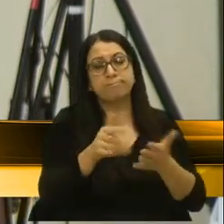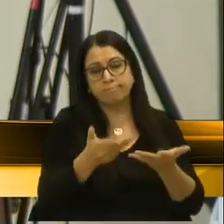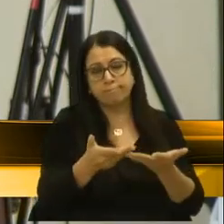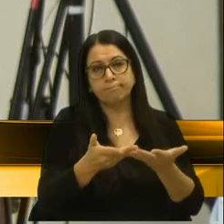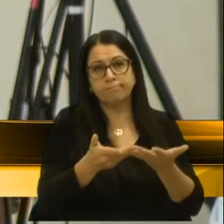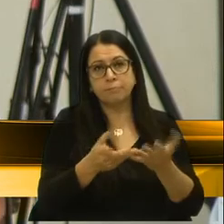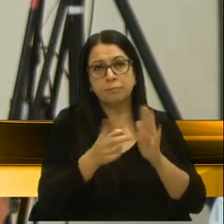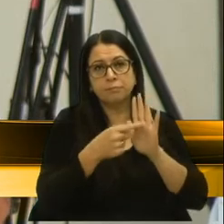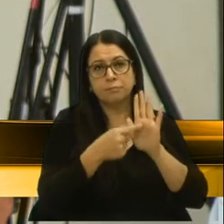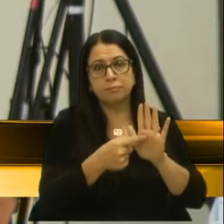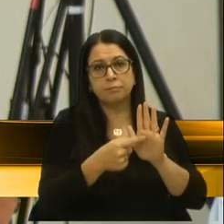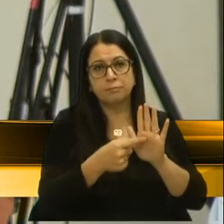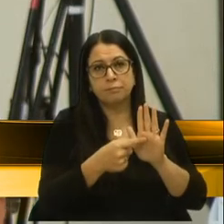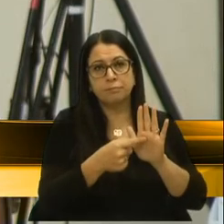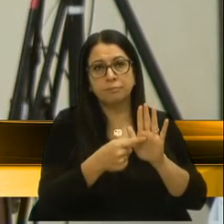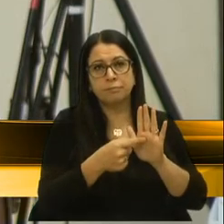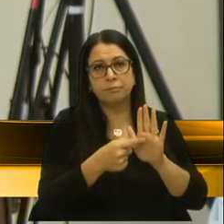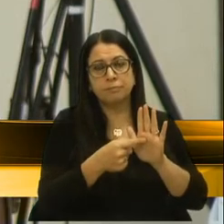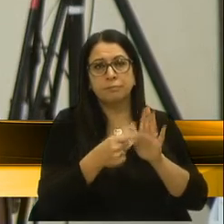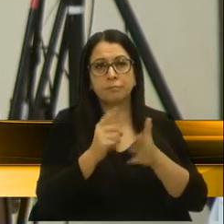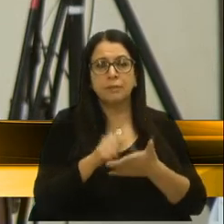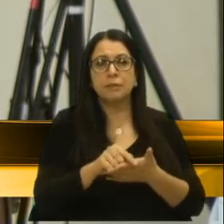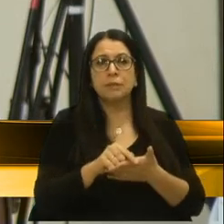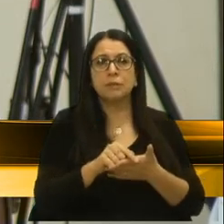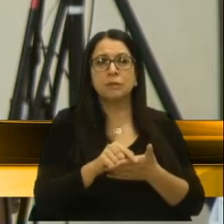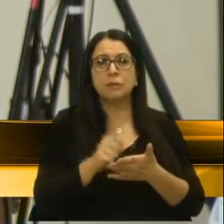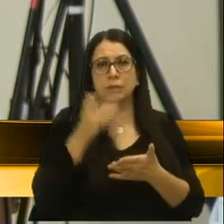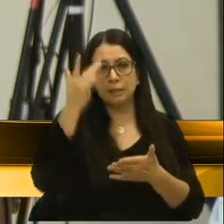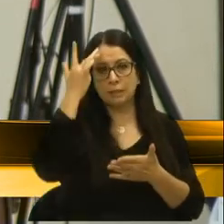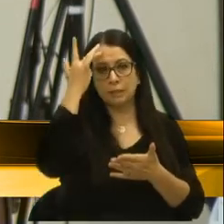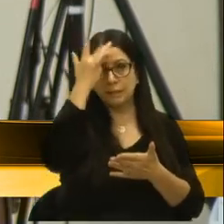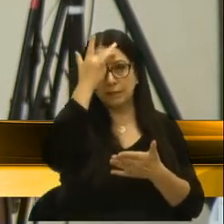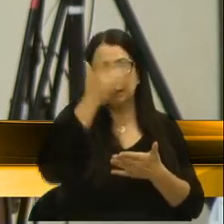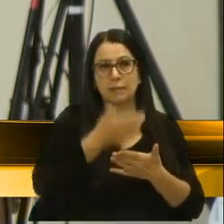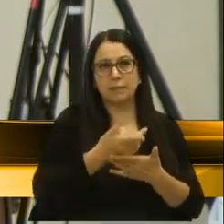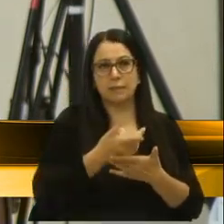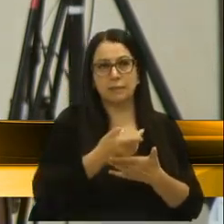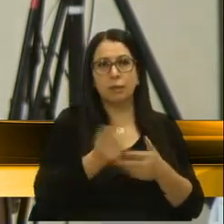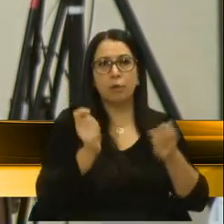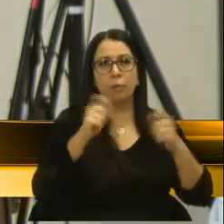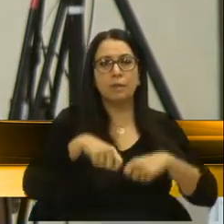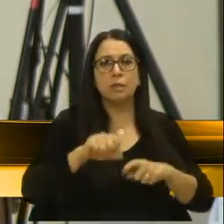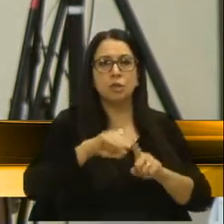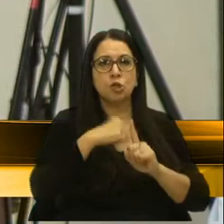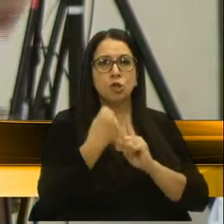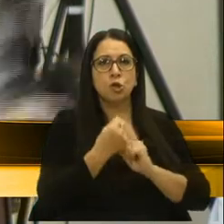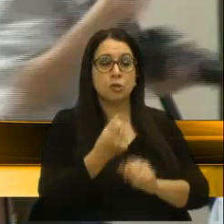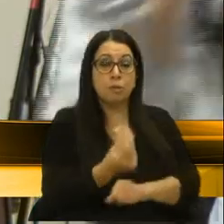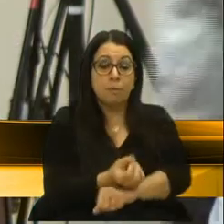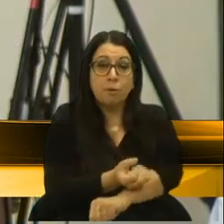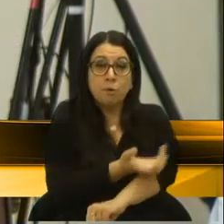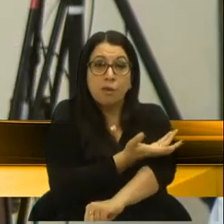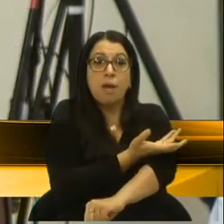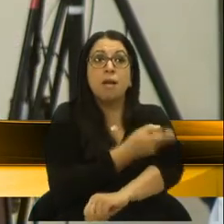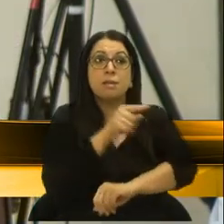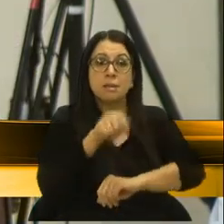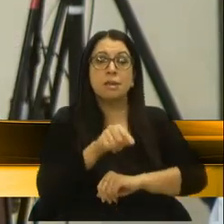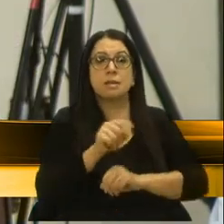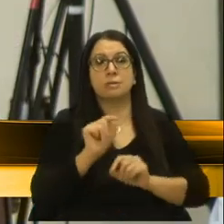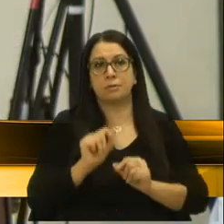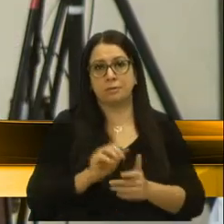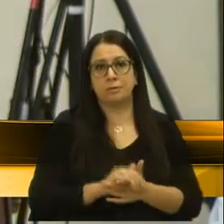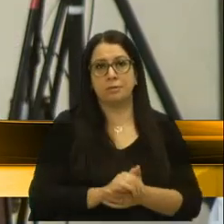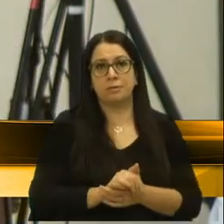essa apresentação do grande expediente, na questão da saúde mental e das competências socioemocionais, exatamente nesse